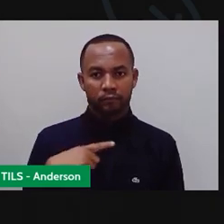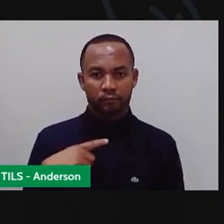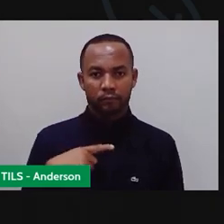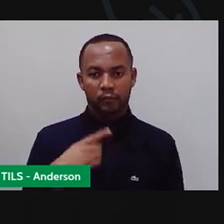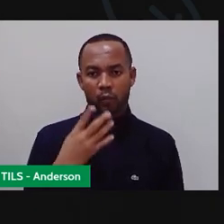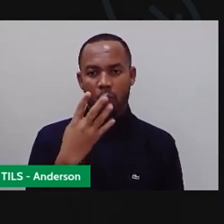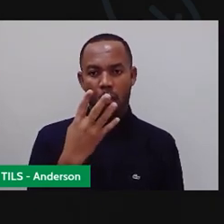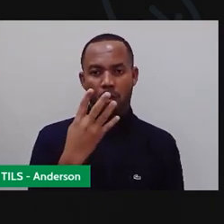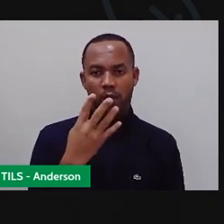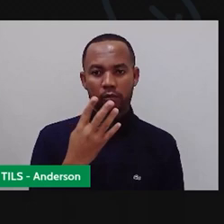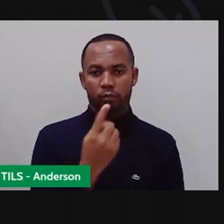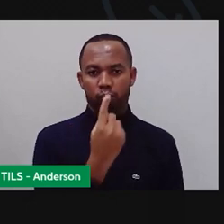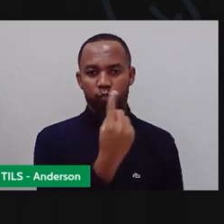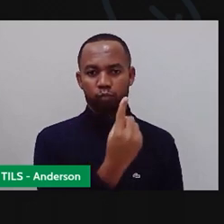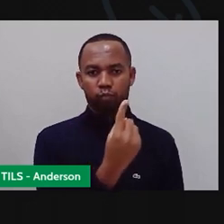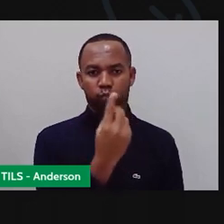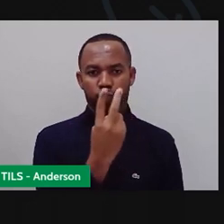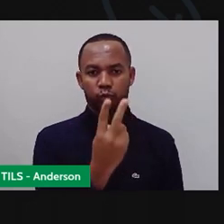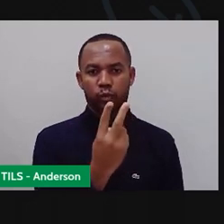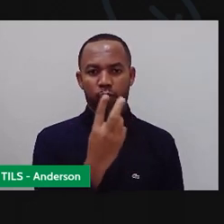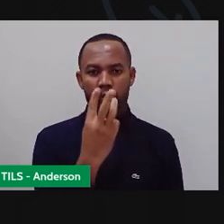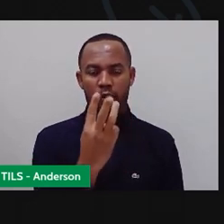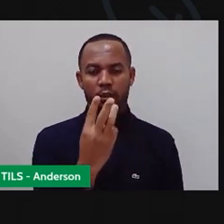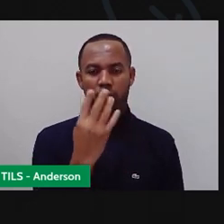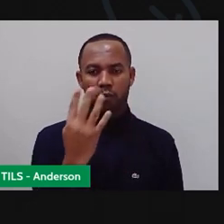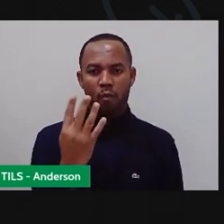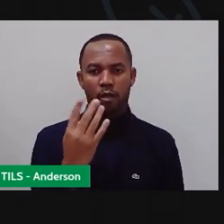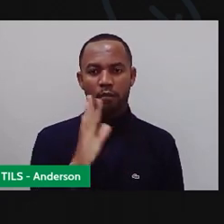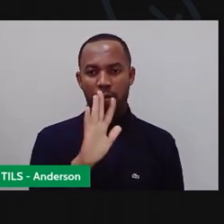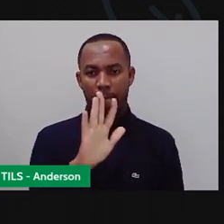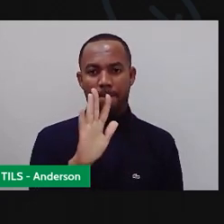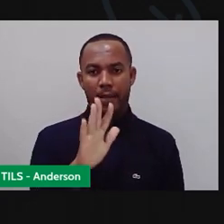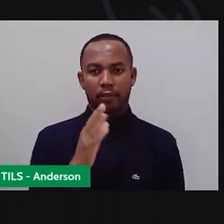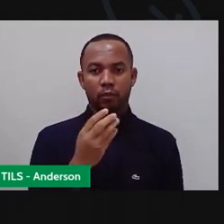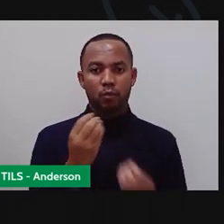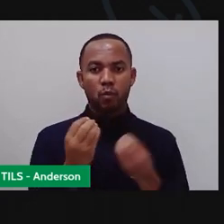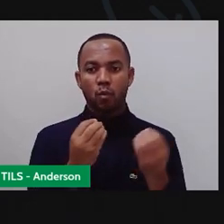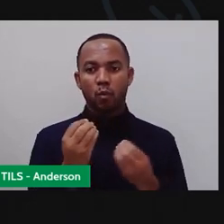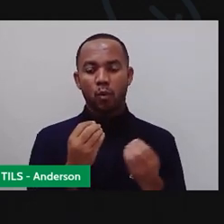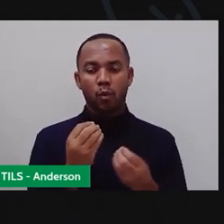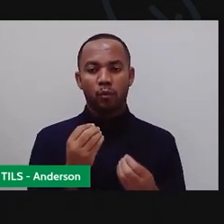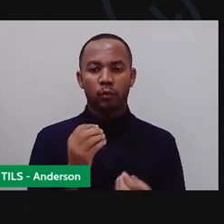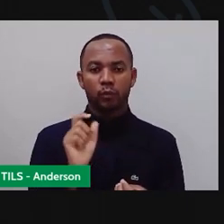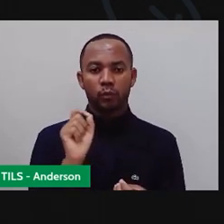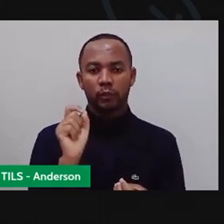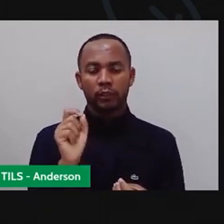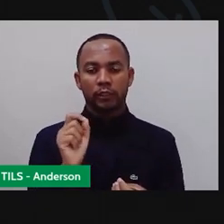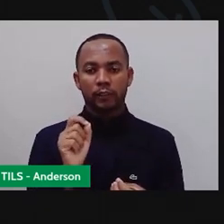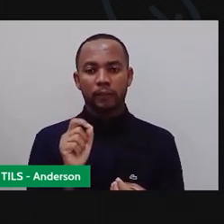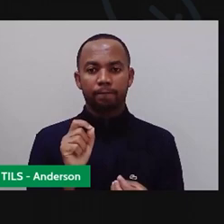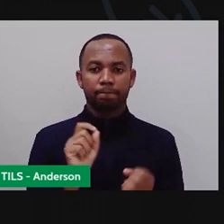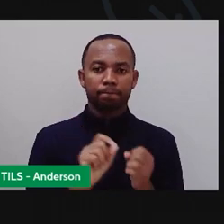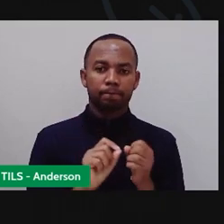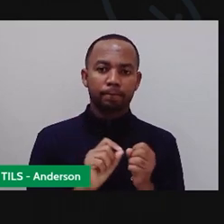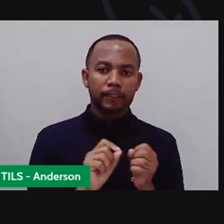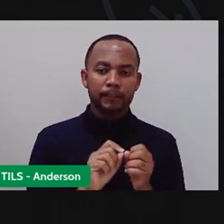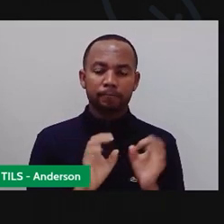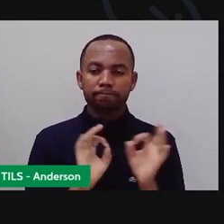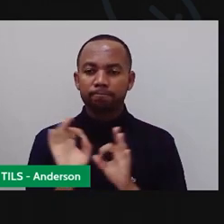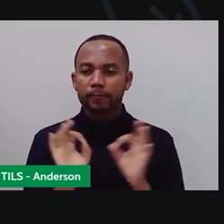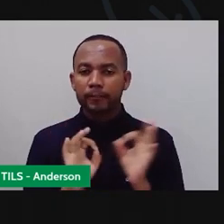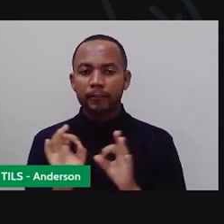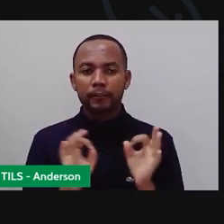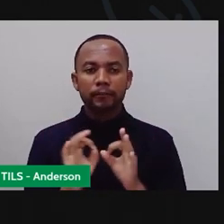quatro palitinhos bom mas eu preciso identificar não é isso E aí a gente já aprendeu o que o que esse primeiro